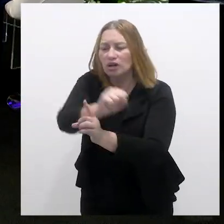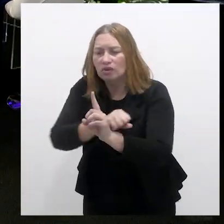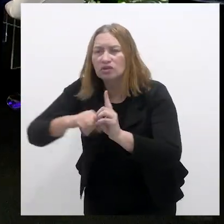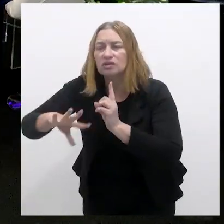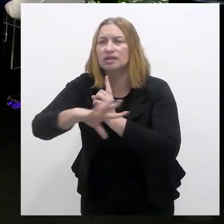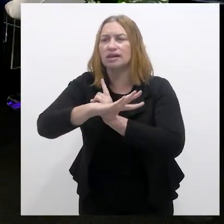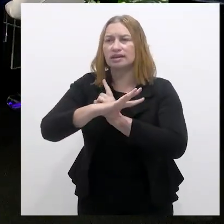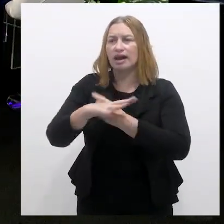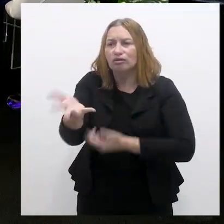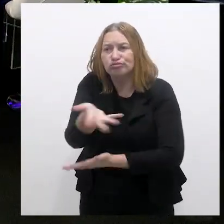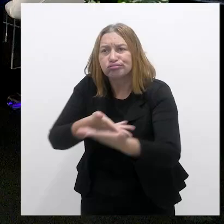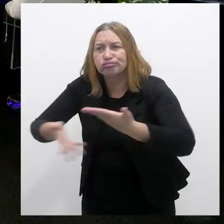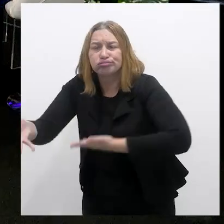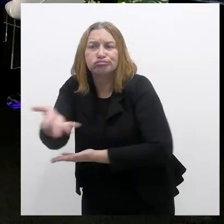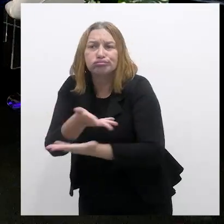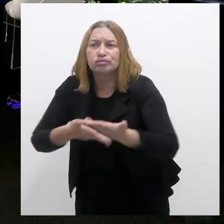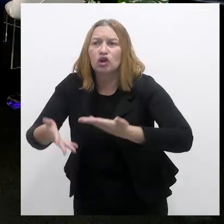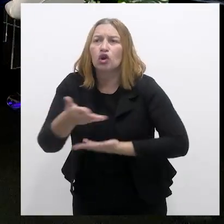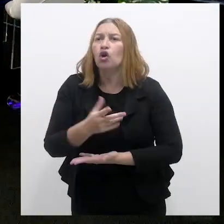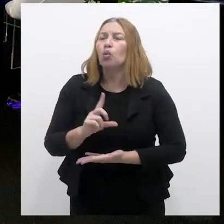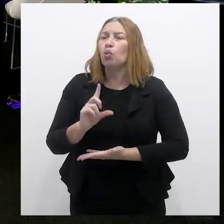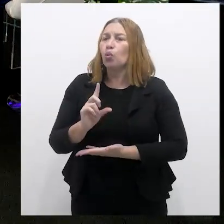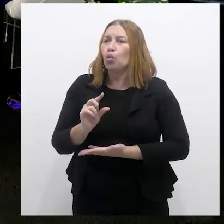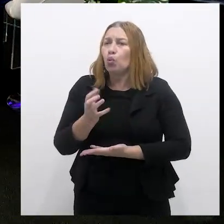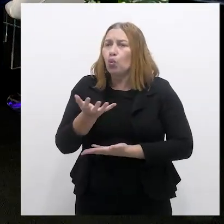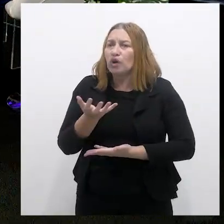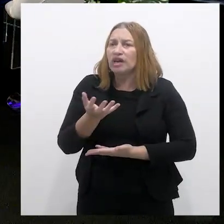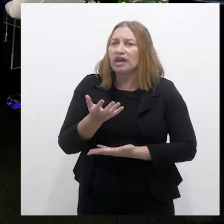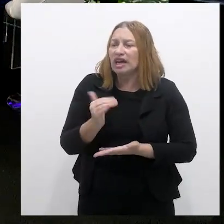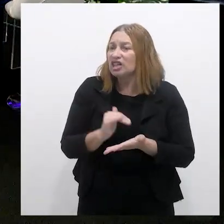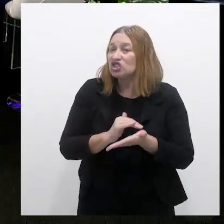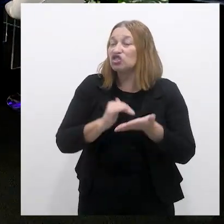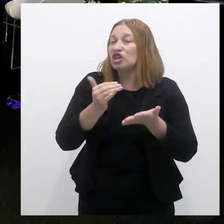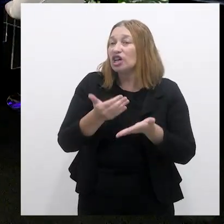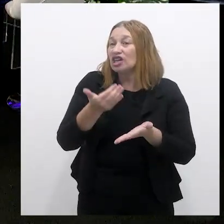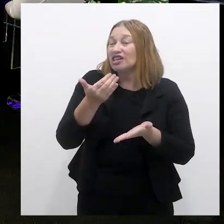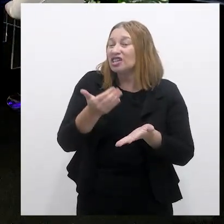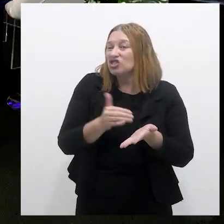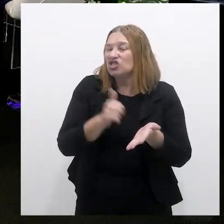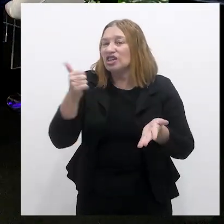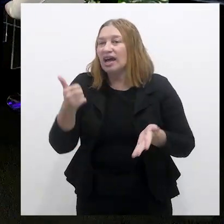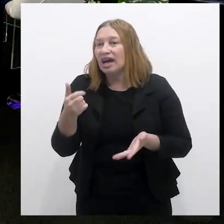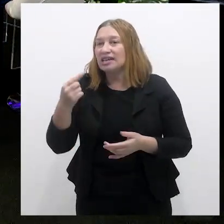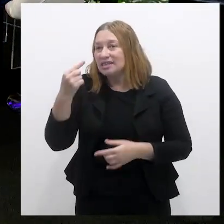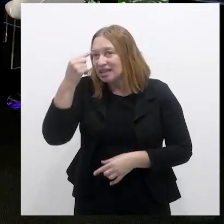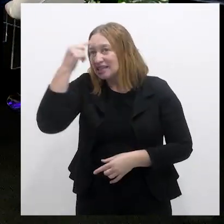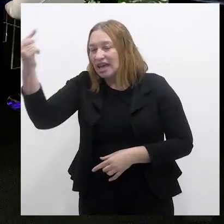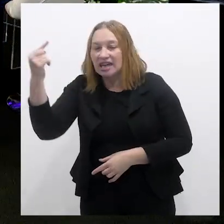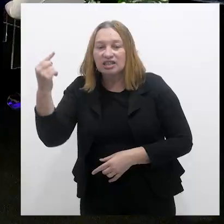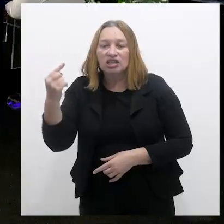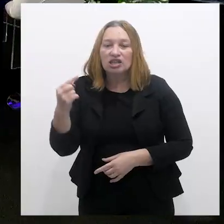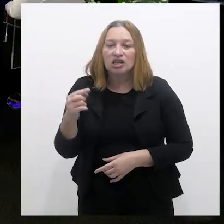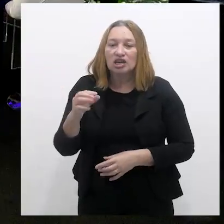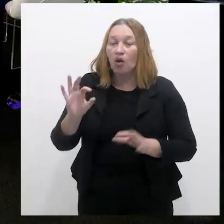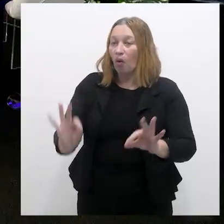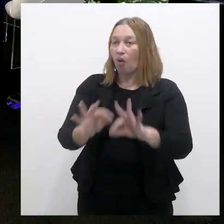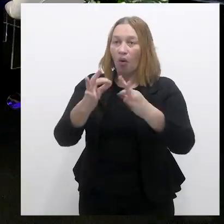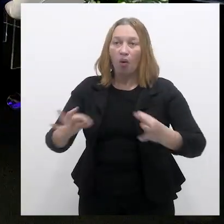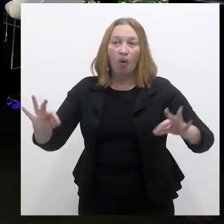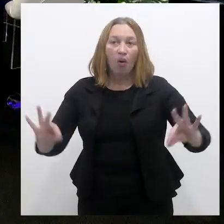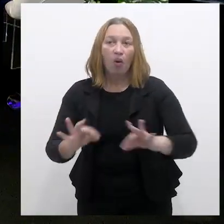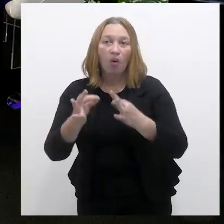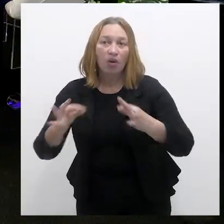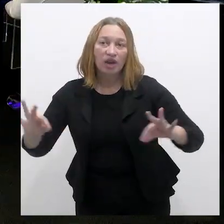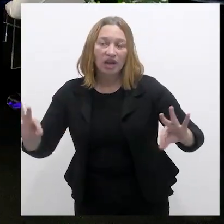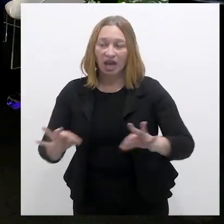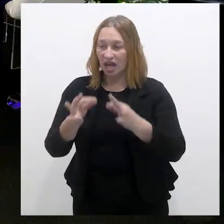envolver a sociedade. O que a gente tenta tirar dessa ideia de orquestra elitista é que a